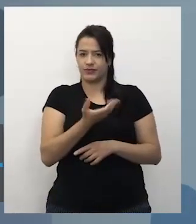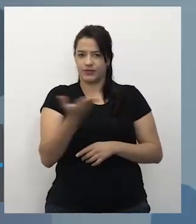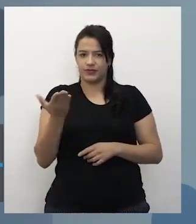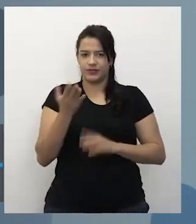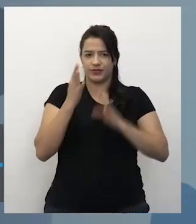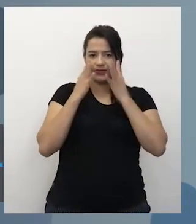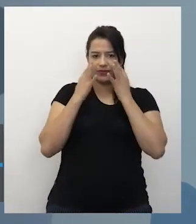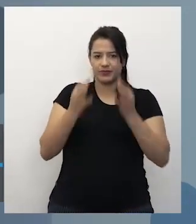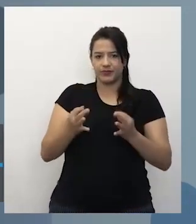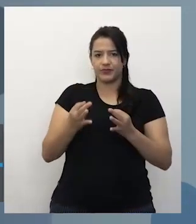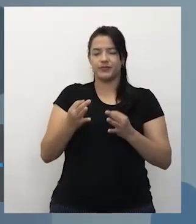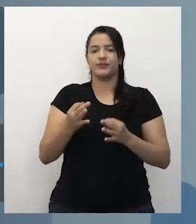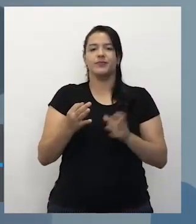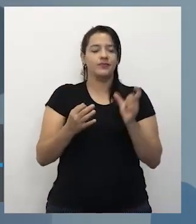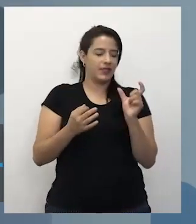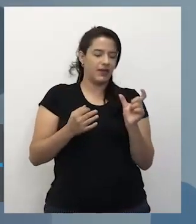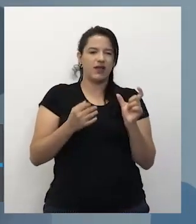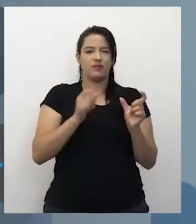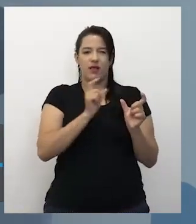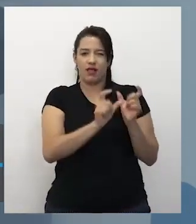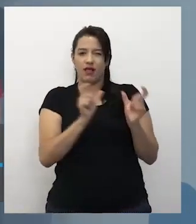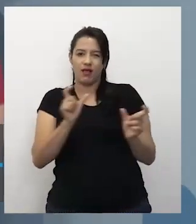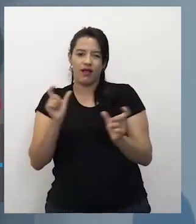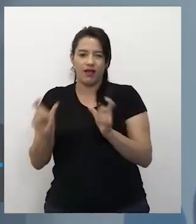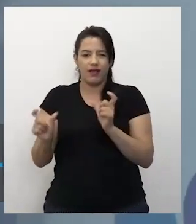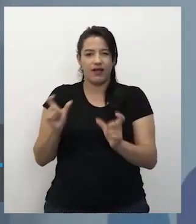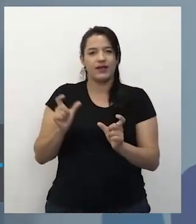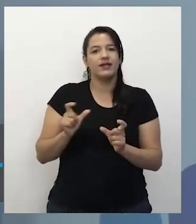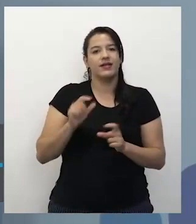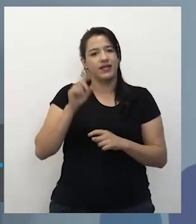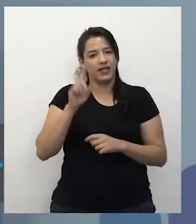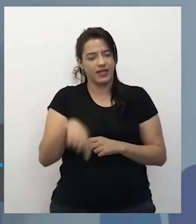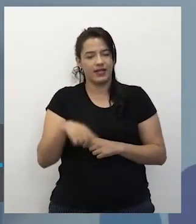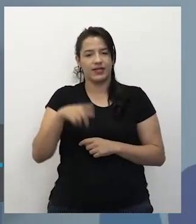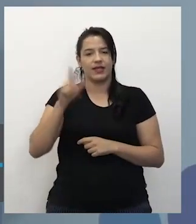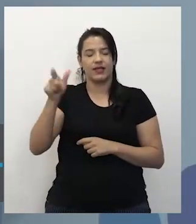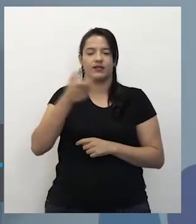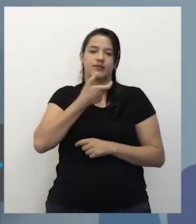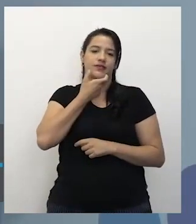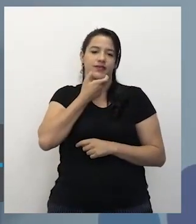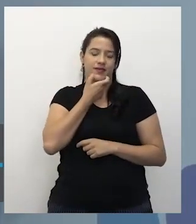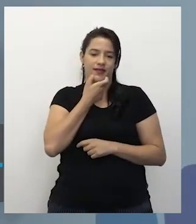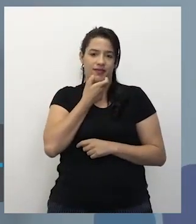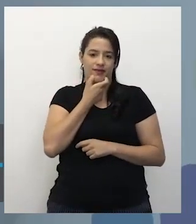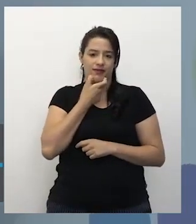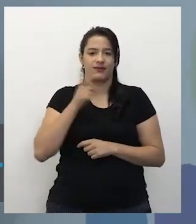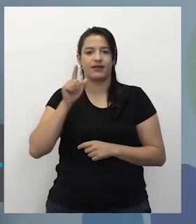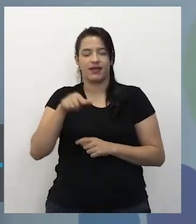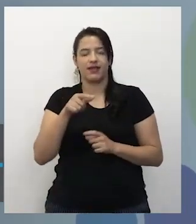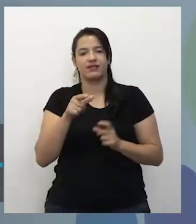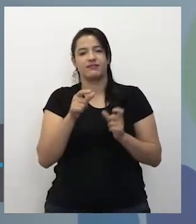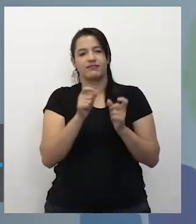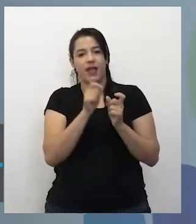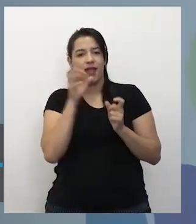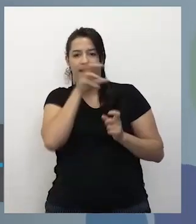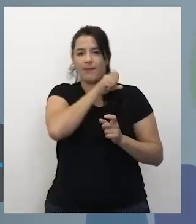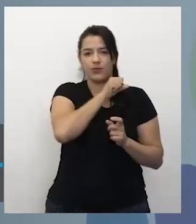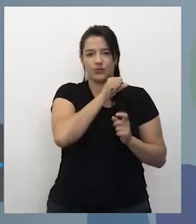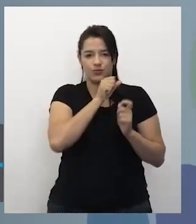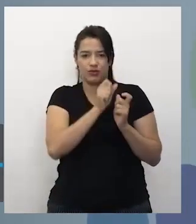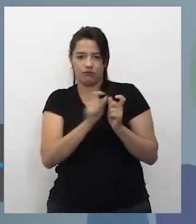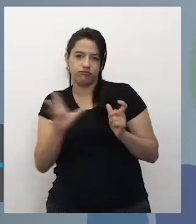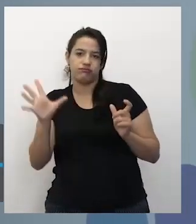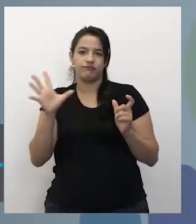esse é o sotaque britânico, tá, gente? Porque eles falam Z, né? Z. Eles falam faster, mais rápido, né? Então, faster.